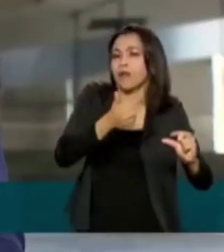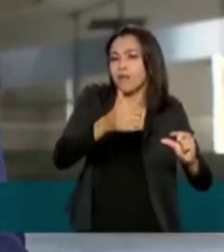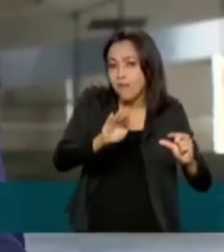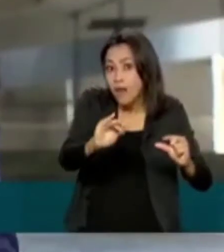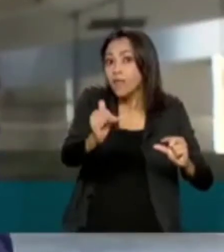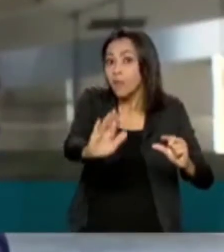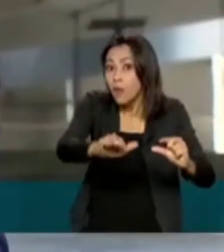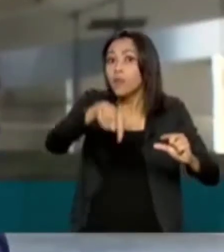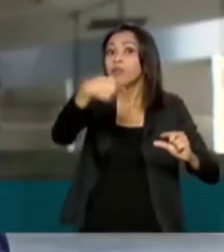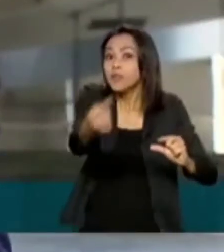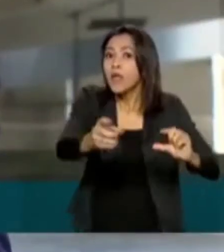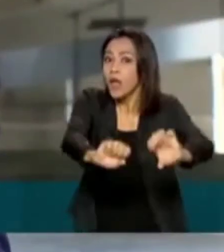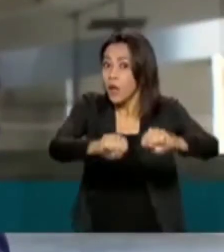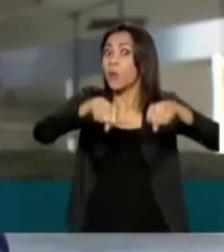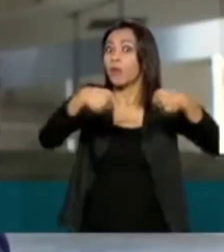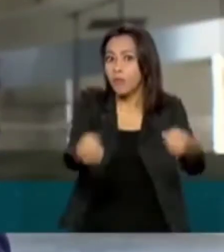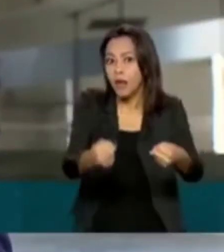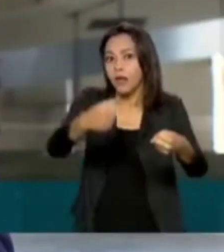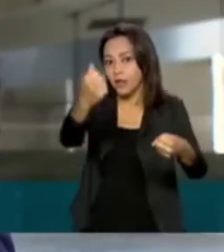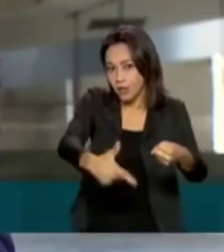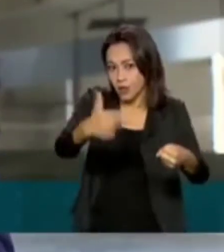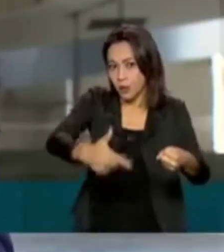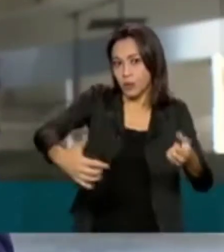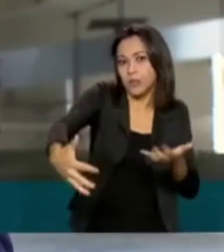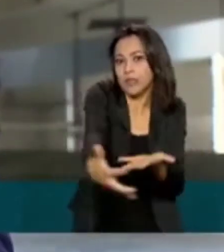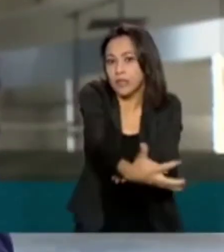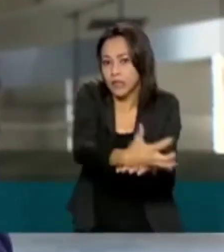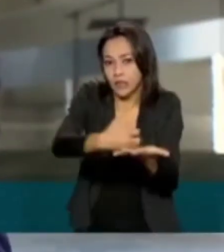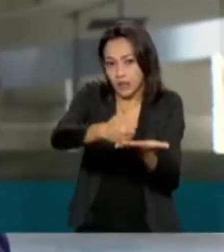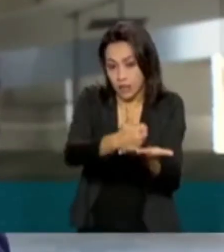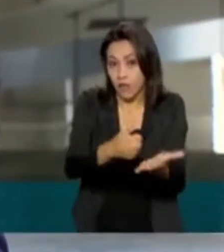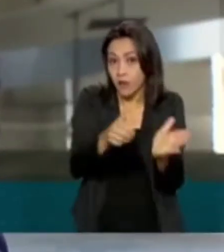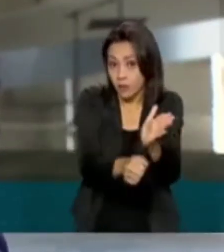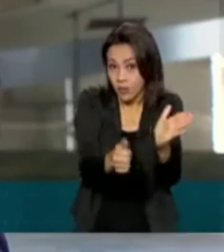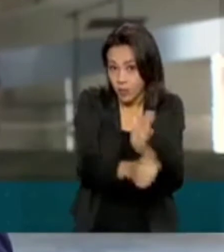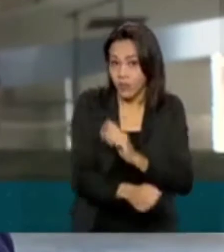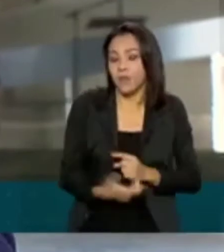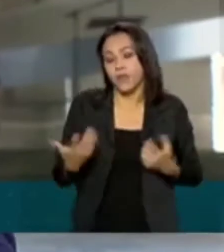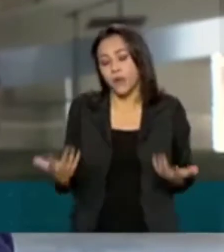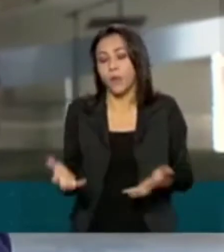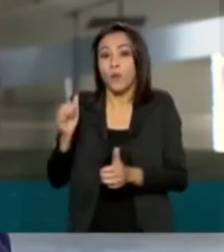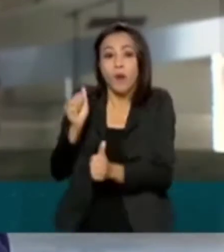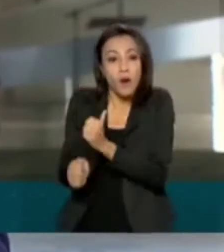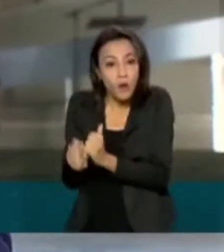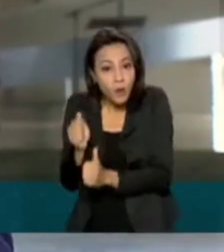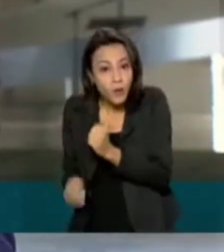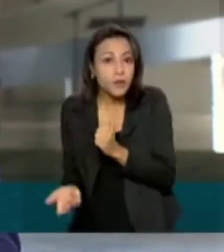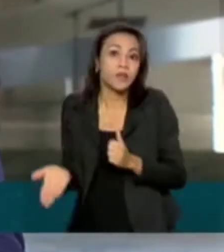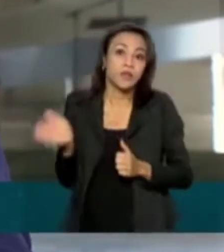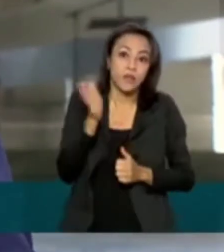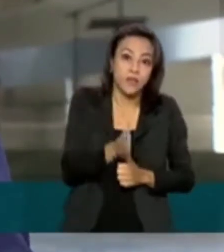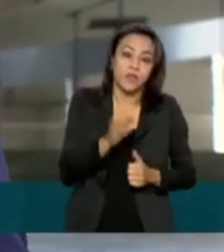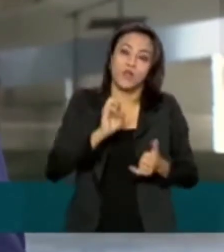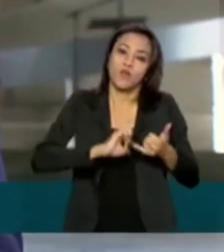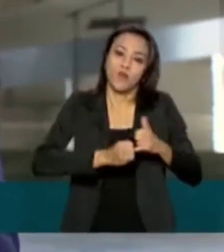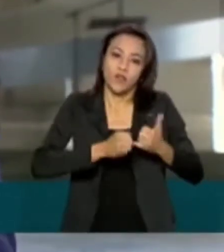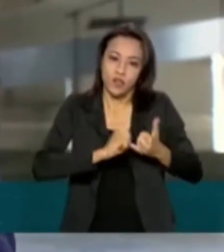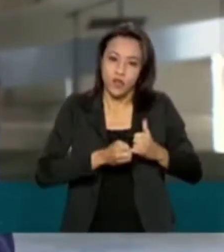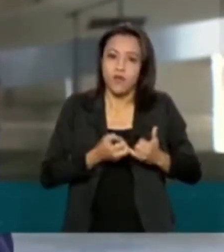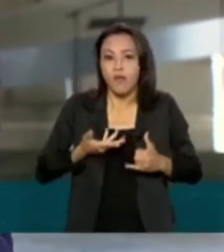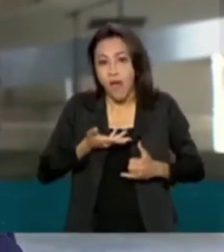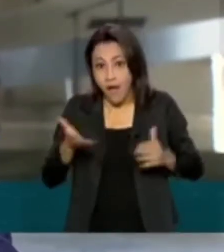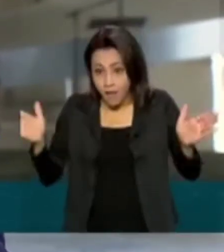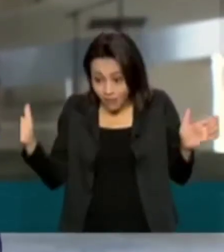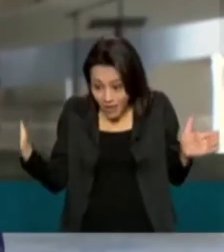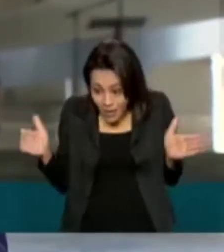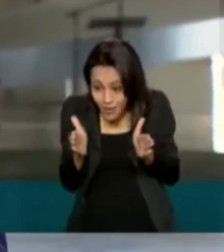possível recuperação aí já na segunda safra. Mas arroz e feijão, né, as áreas cultivadas devem ser reduzidas, né,